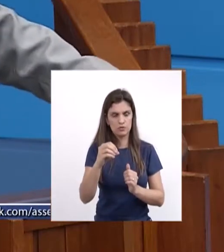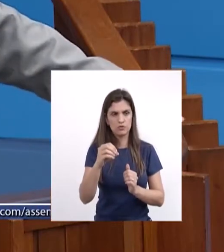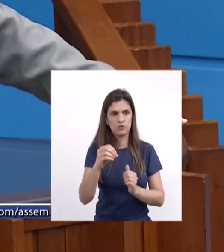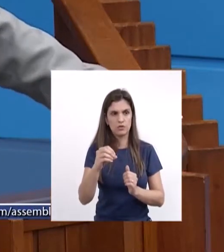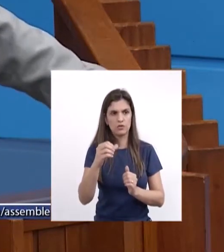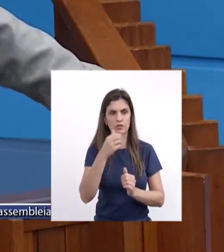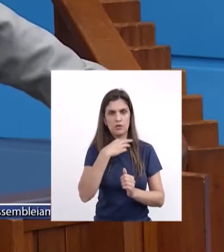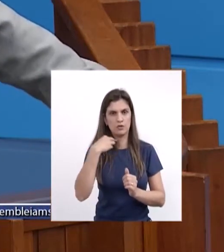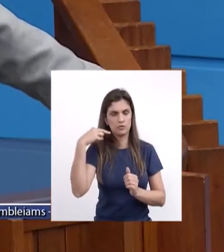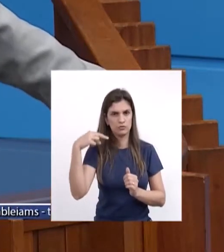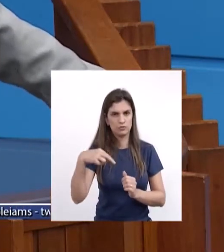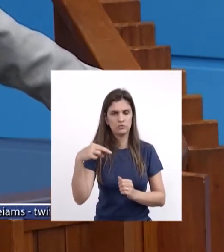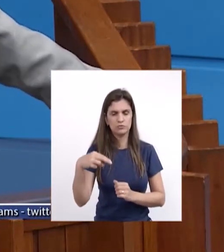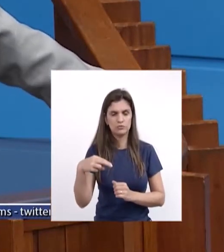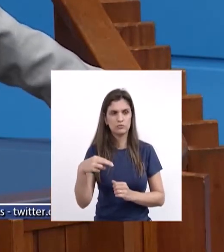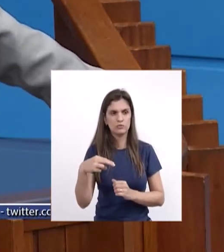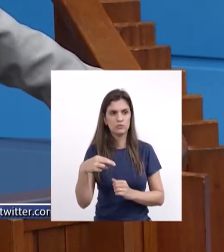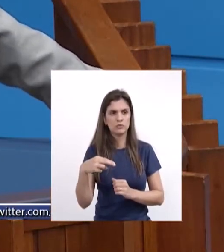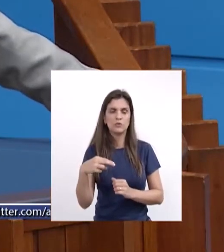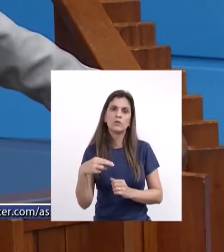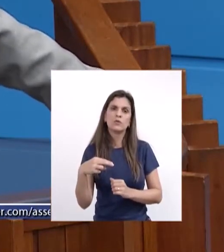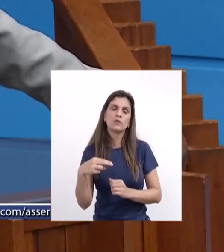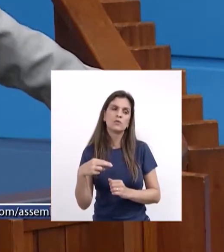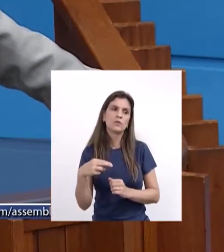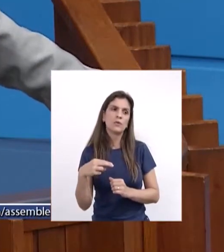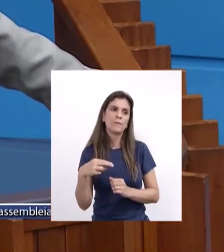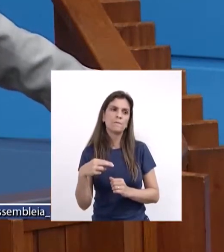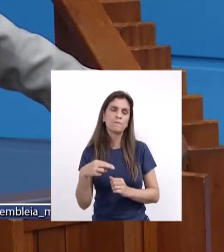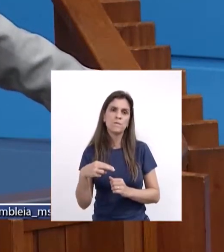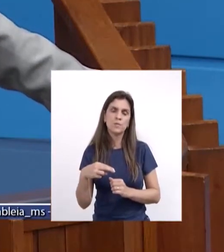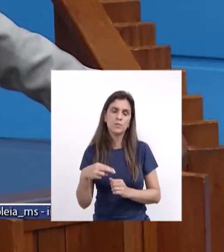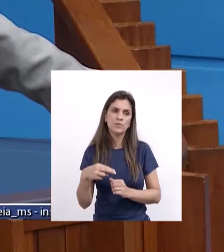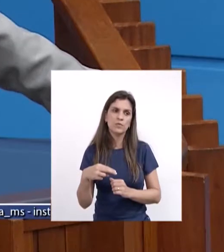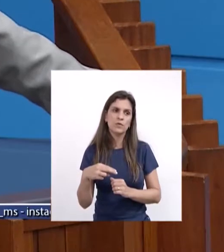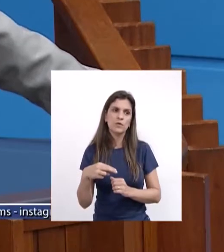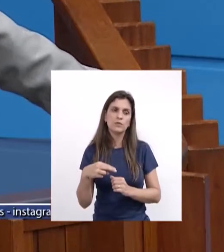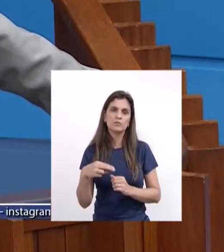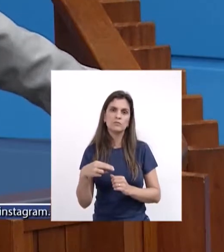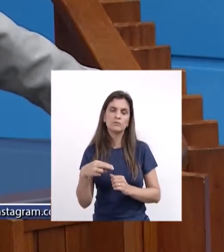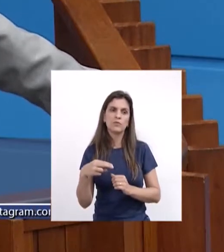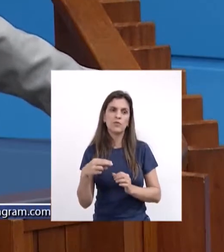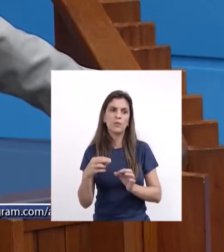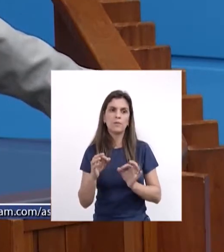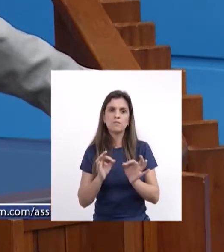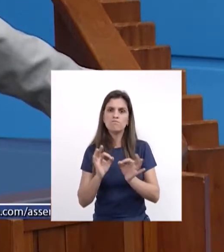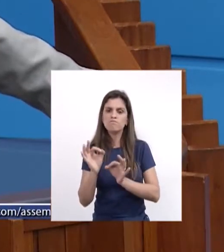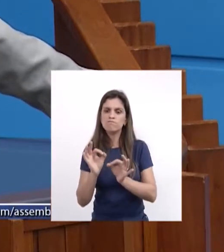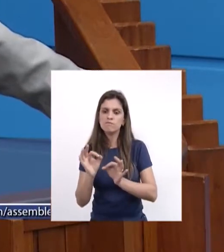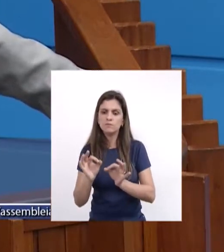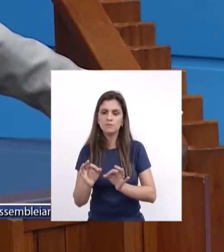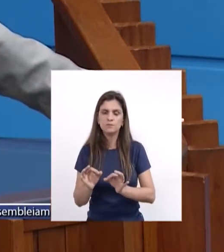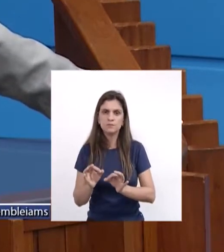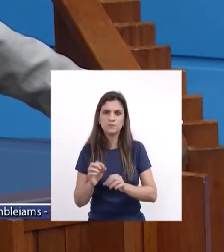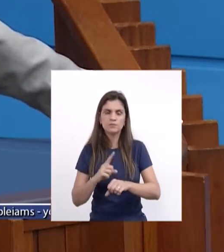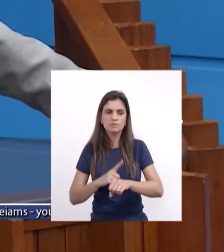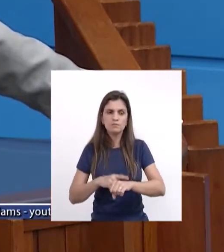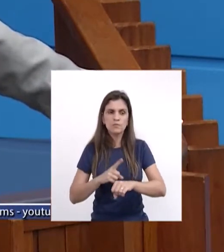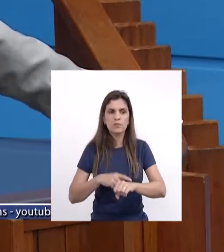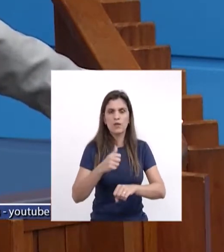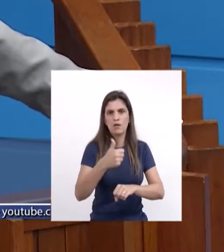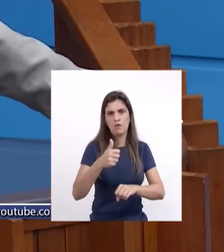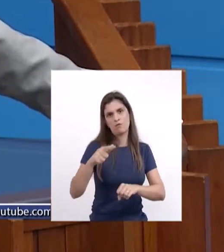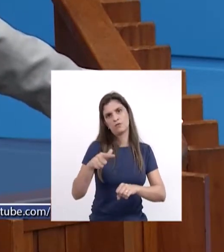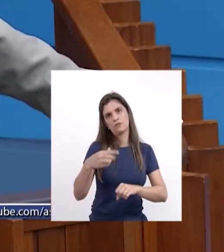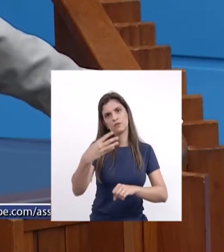30/11/2019, o agravo entrou às 11 horas, e às 13 horas e 47